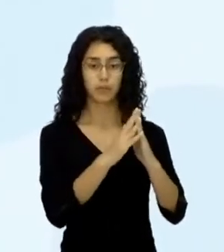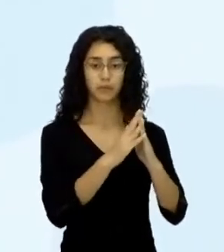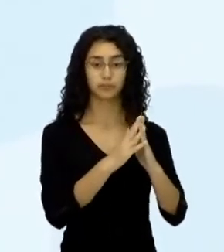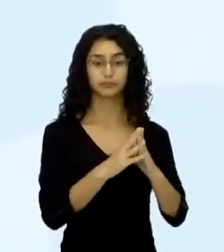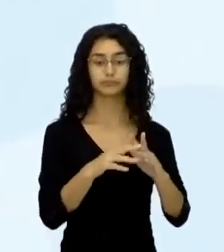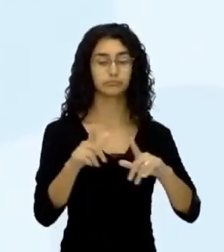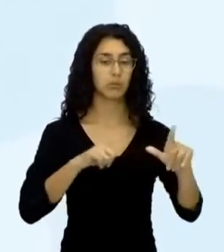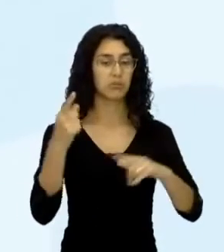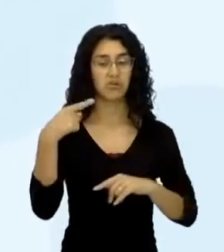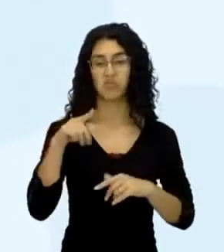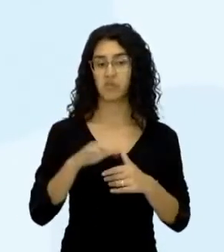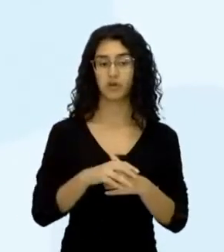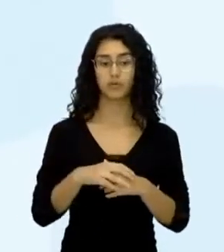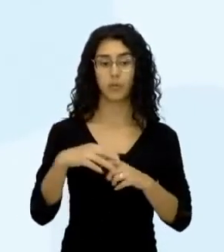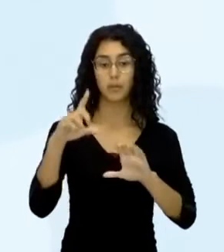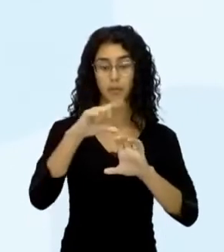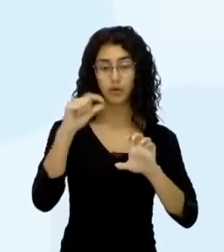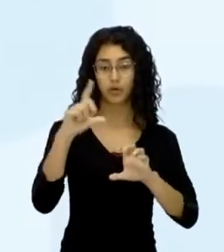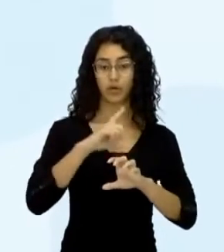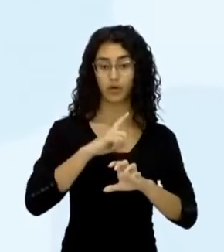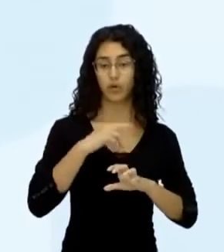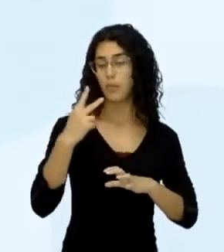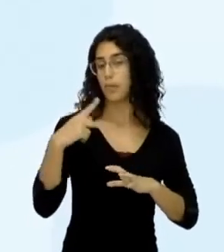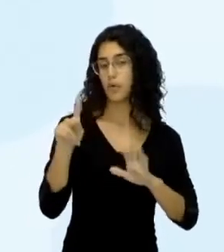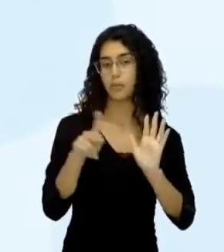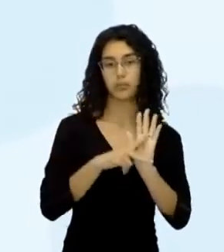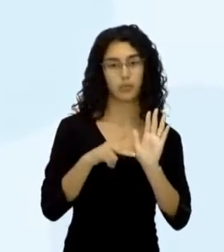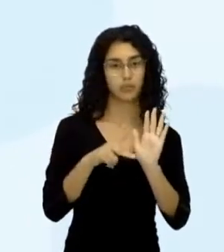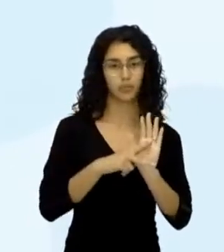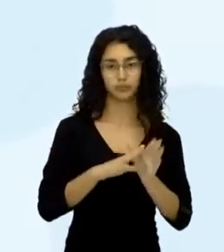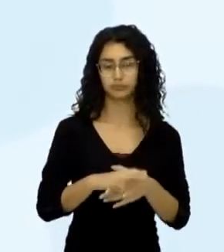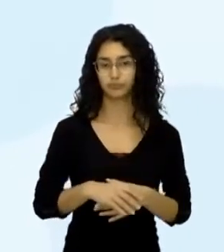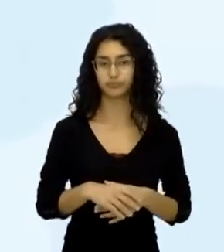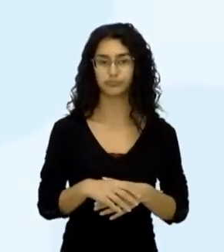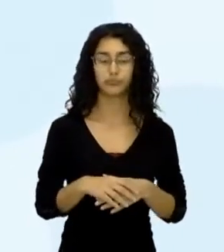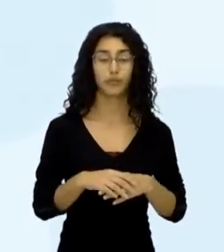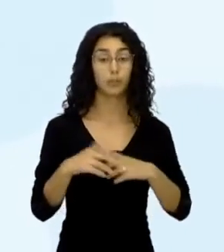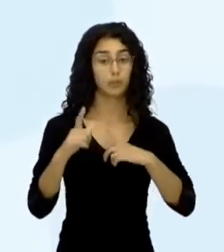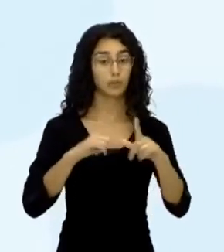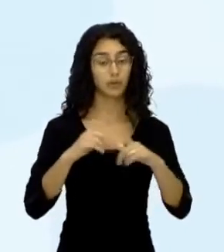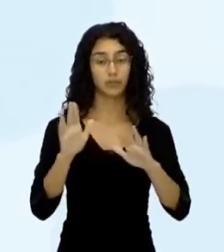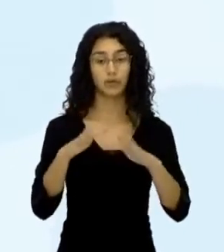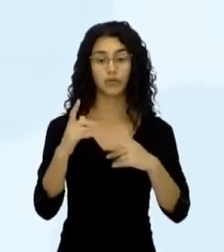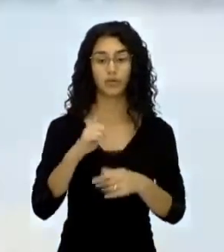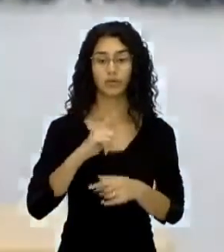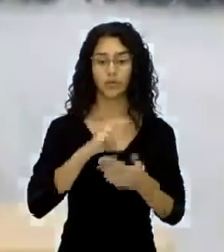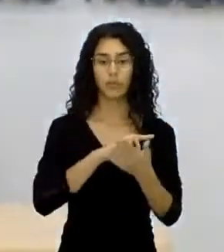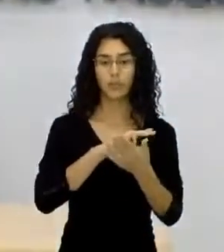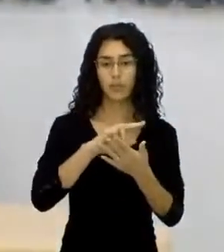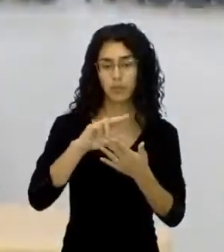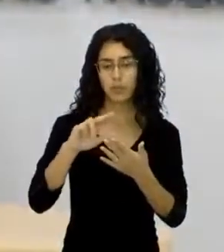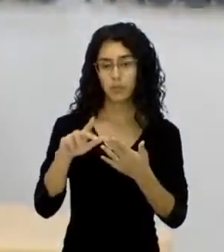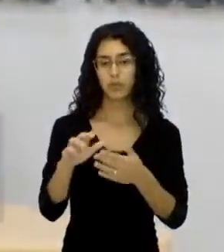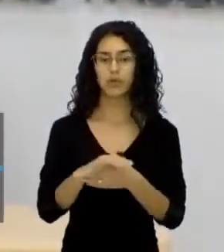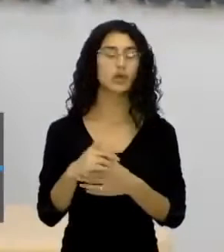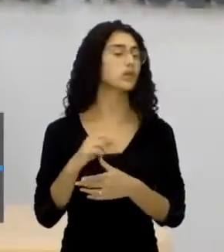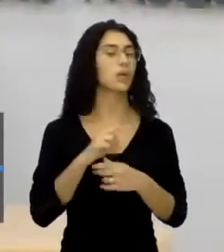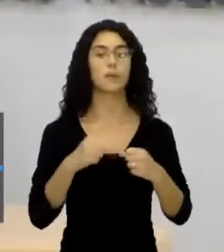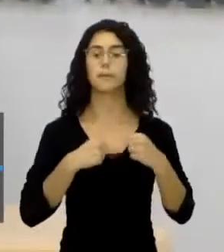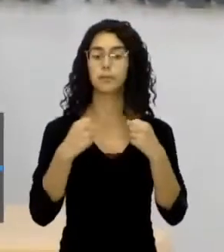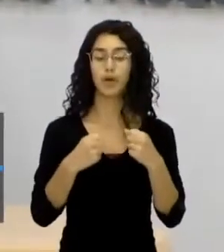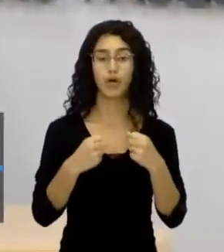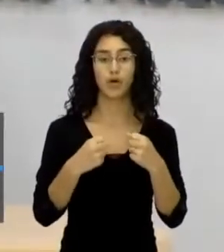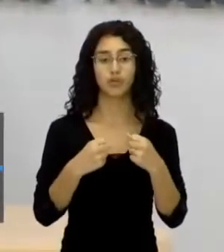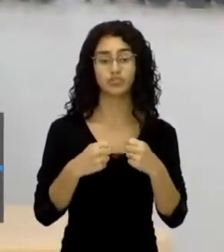uma empreendedora que possui seu próprio negócio. Então, nós temos aí alguns, né, que não podem ser considerados desempregados